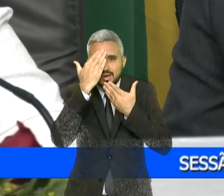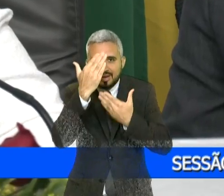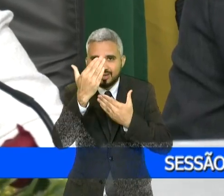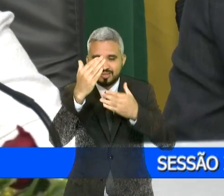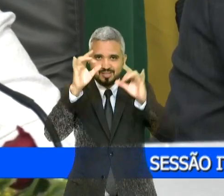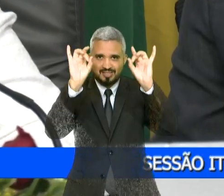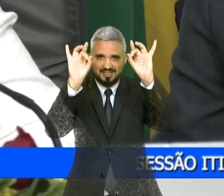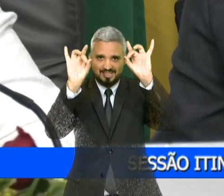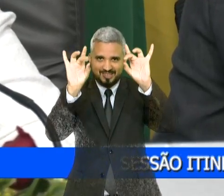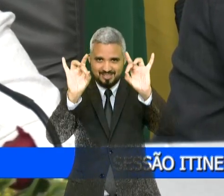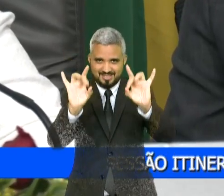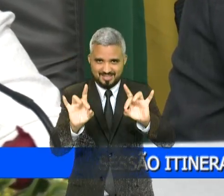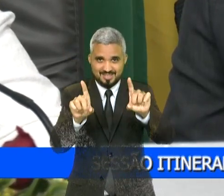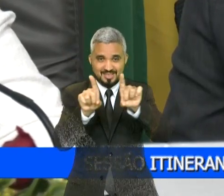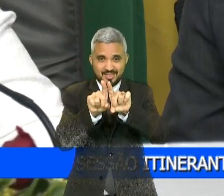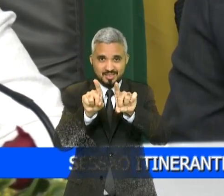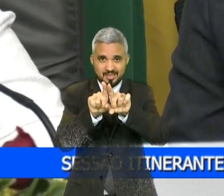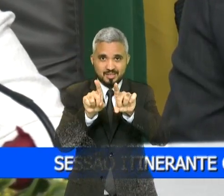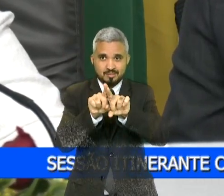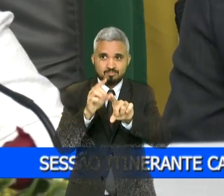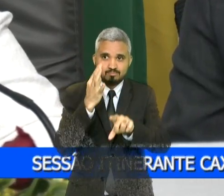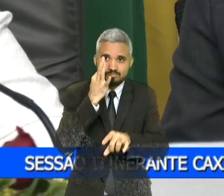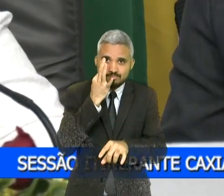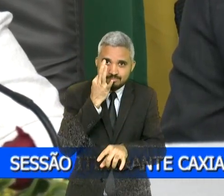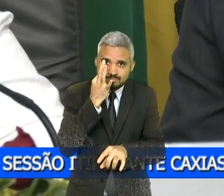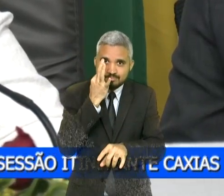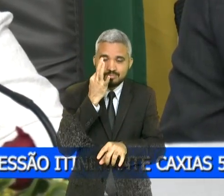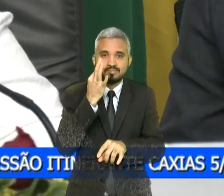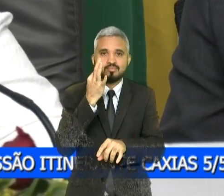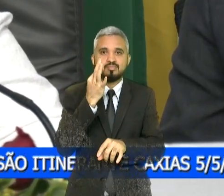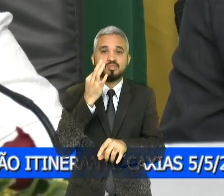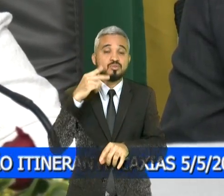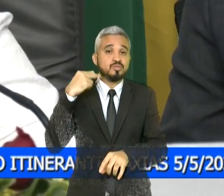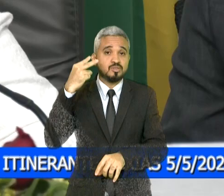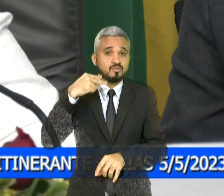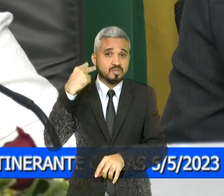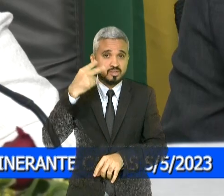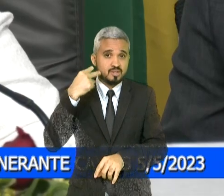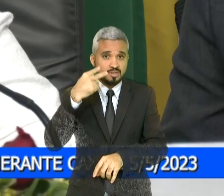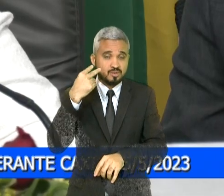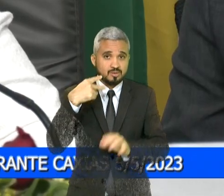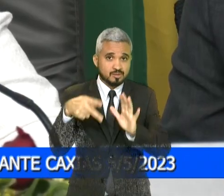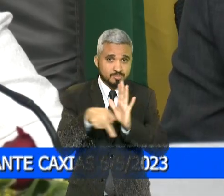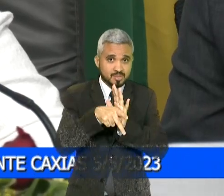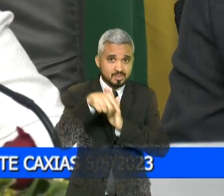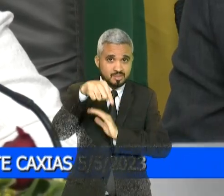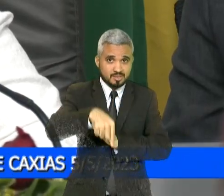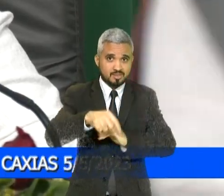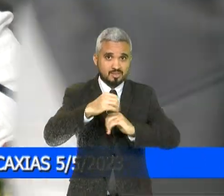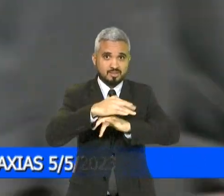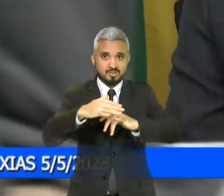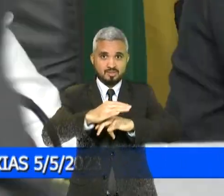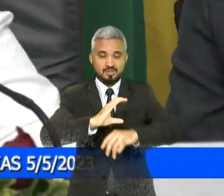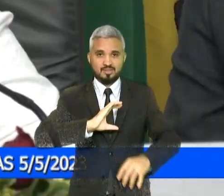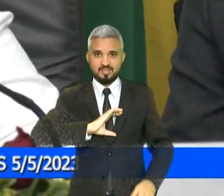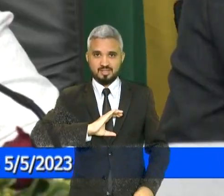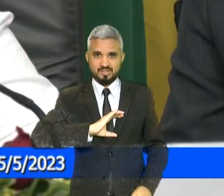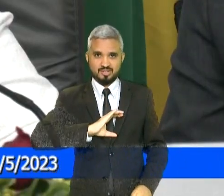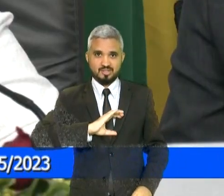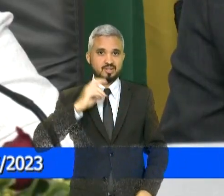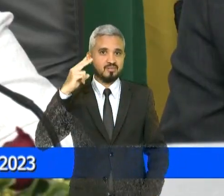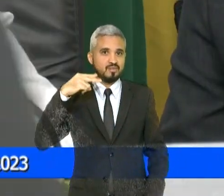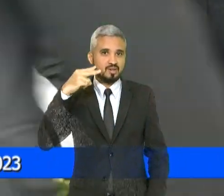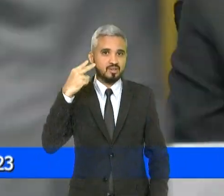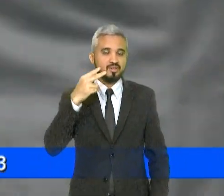e registre a presença dos donos da casa, dos nossos anfitriões e vereadores, a vereadora